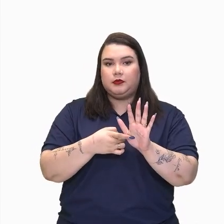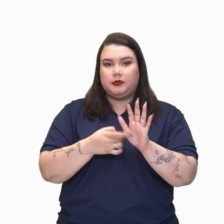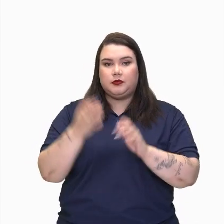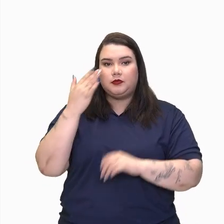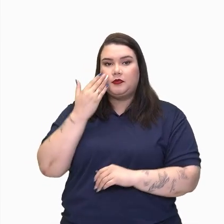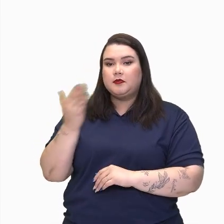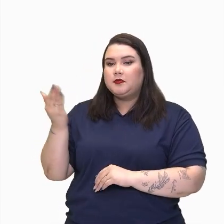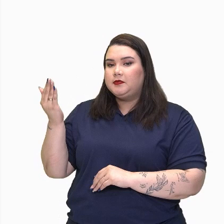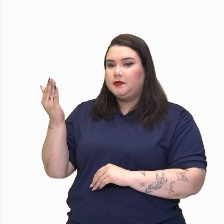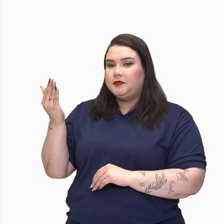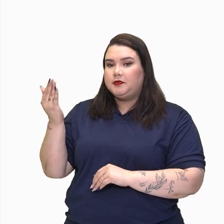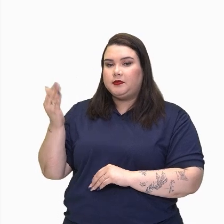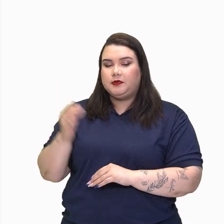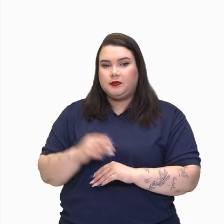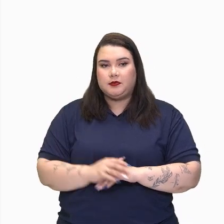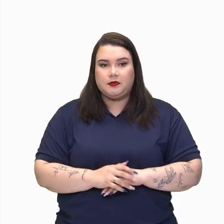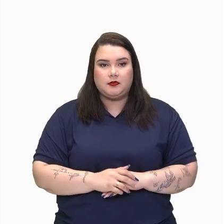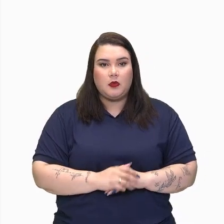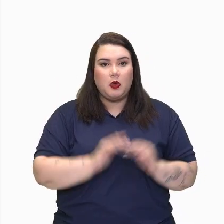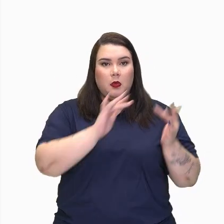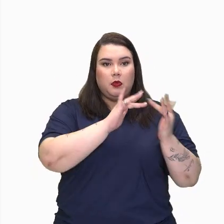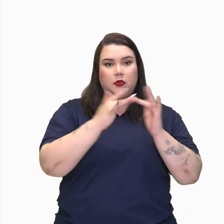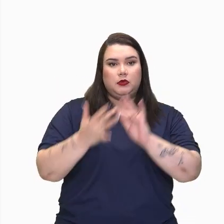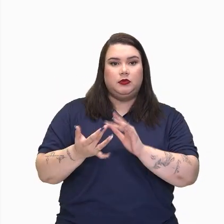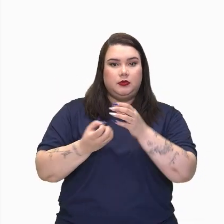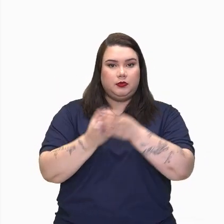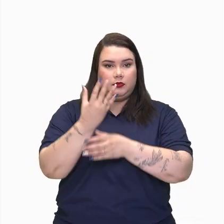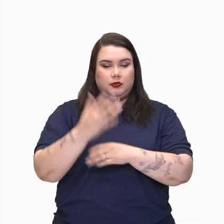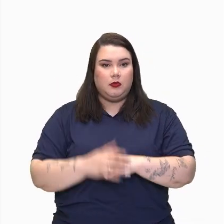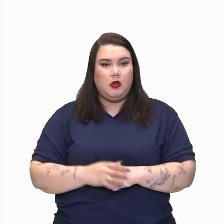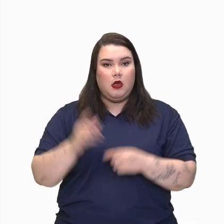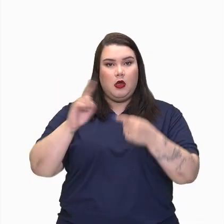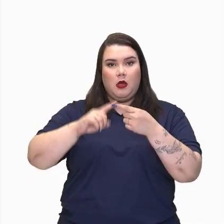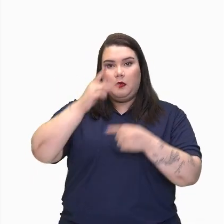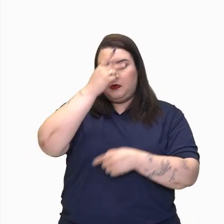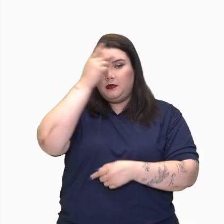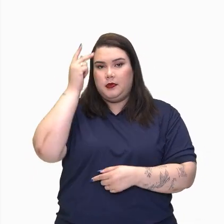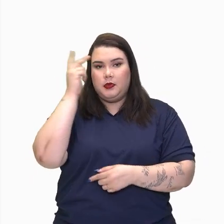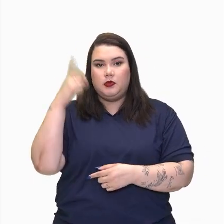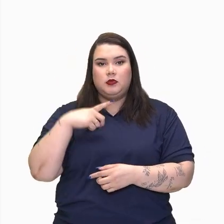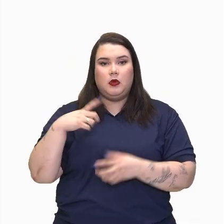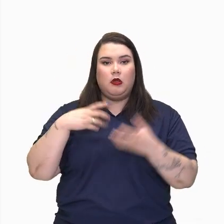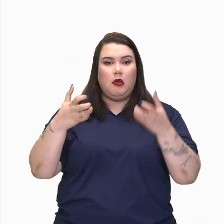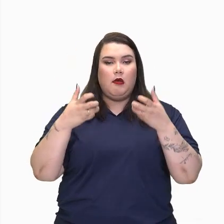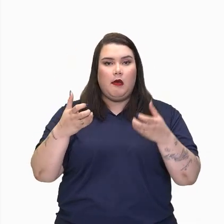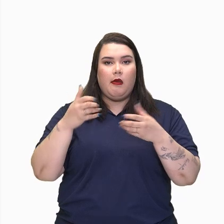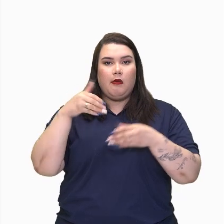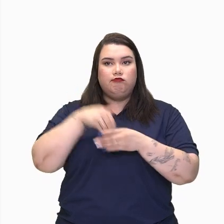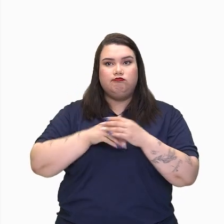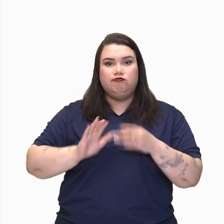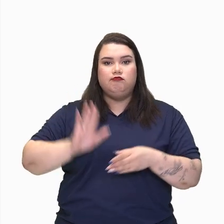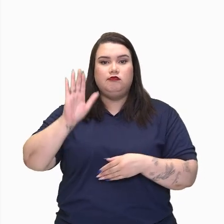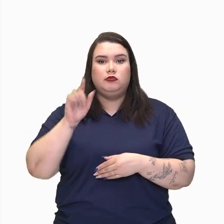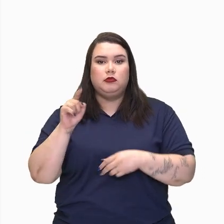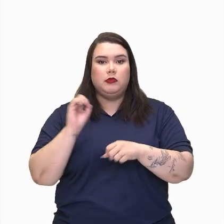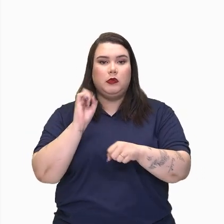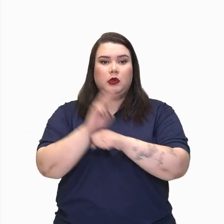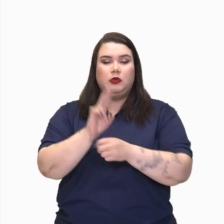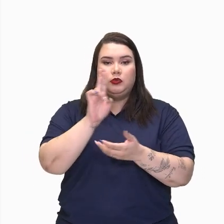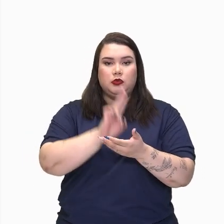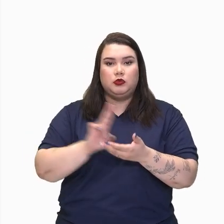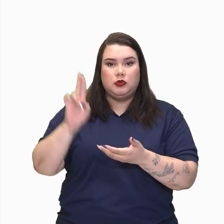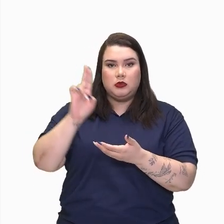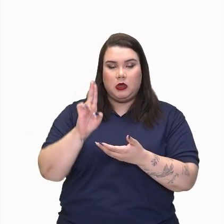próxima exposição. Então, nós temos aí o contexto de produção. Candidato à vaga em universidade pública ou a bolsa de estudos em